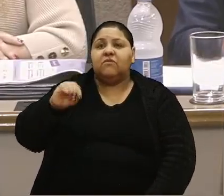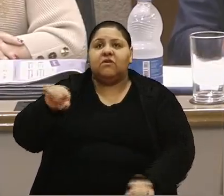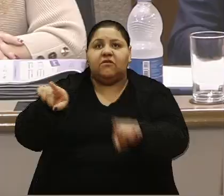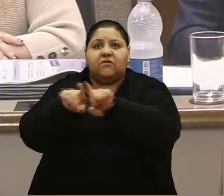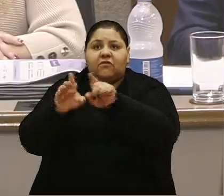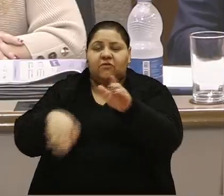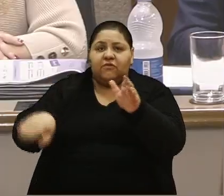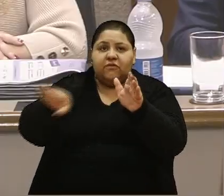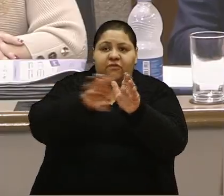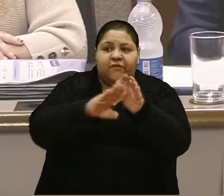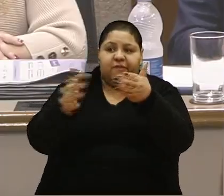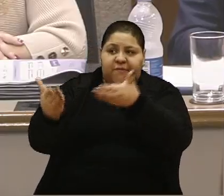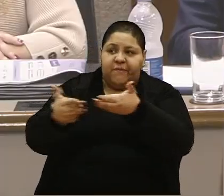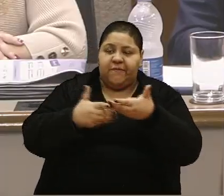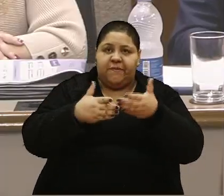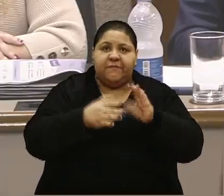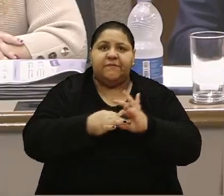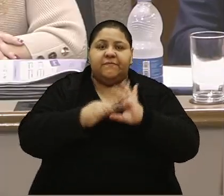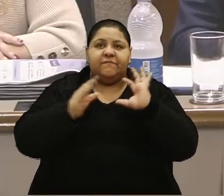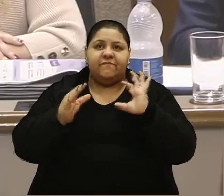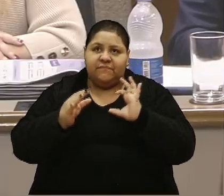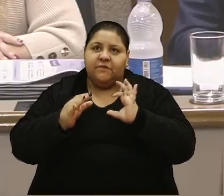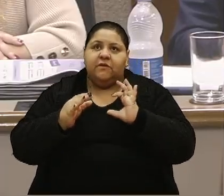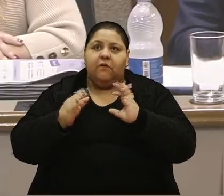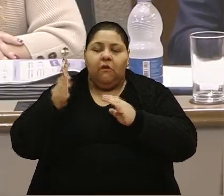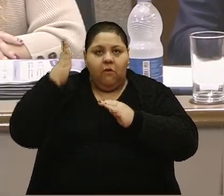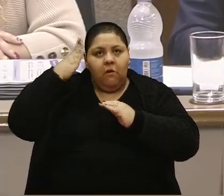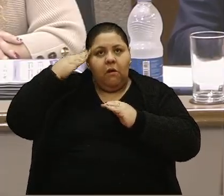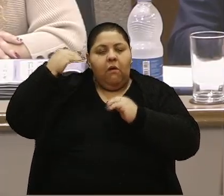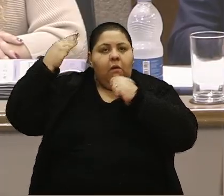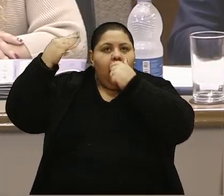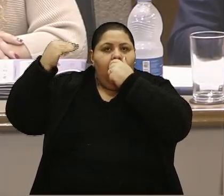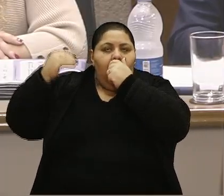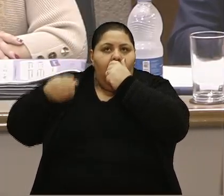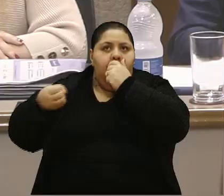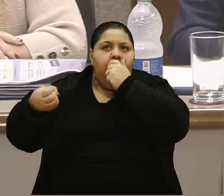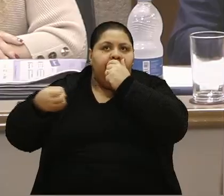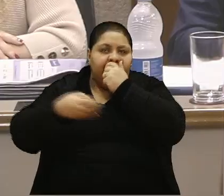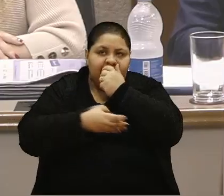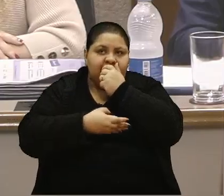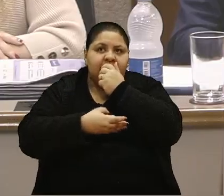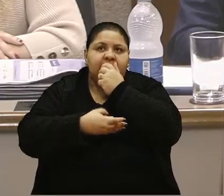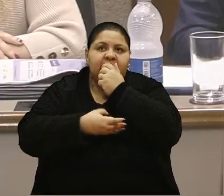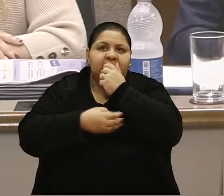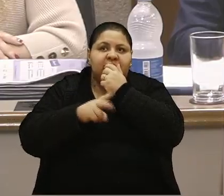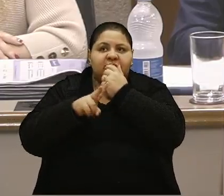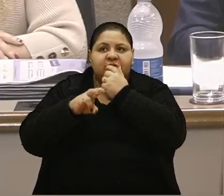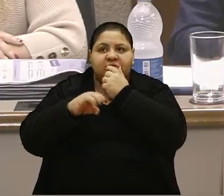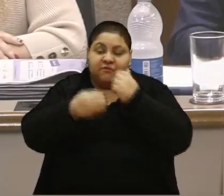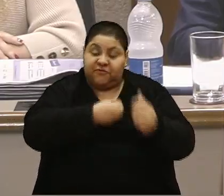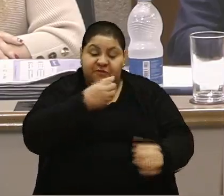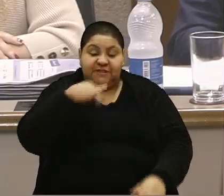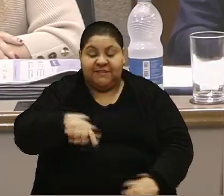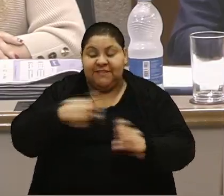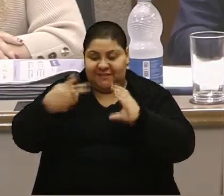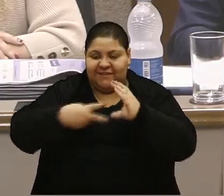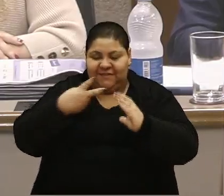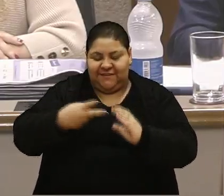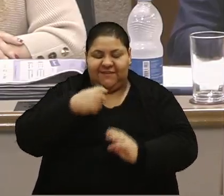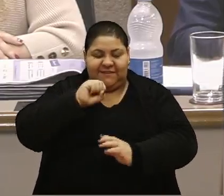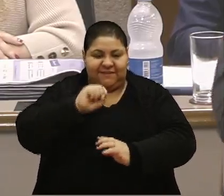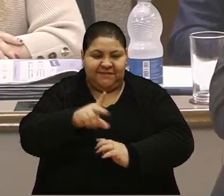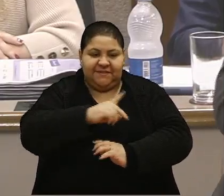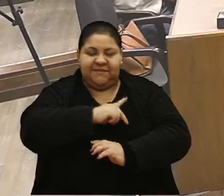Seja bem-vindo, estamos à disposição, Mauro. E sucesso nessa nova lida que tu tens aqui na Câmara de Vereadores. Era isso,